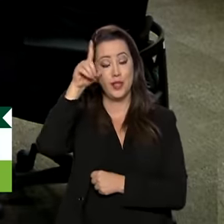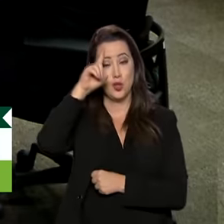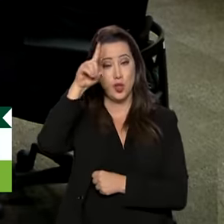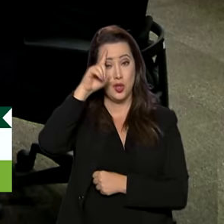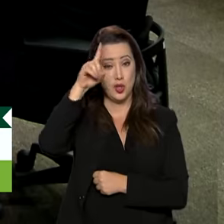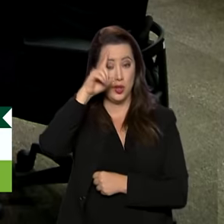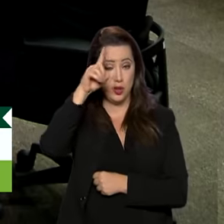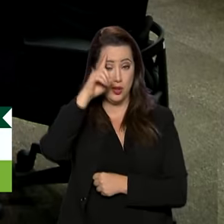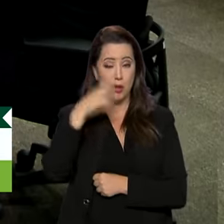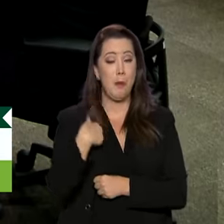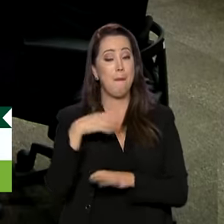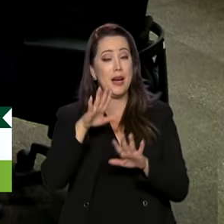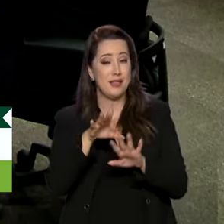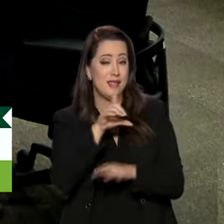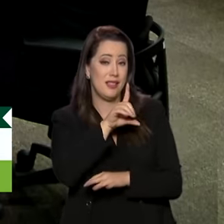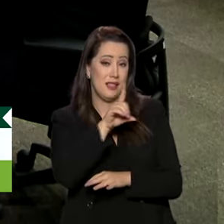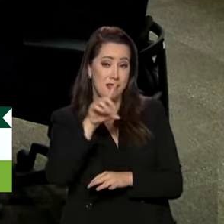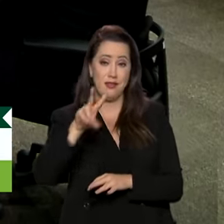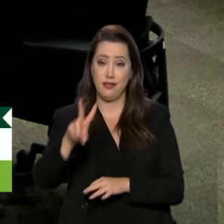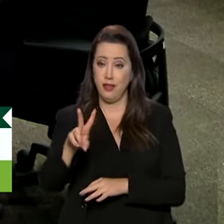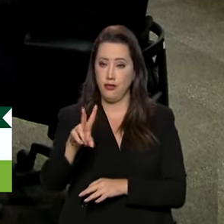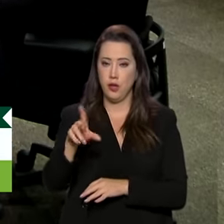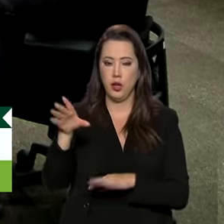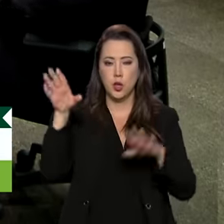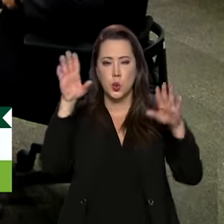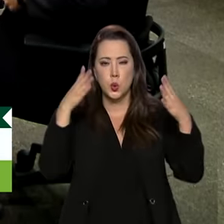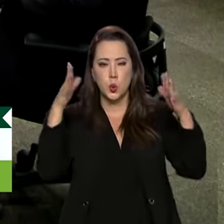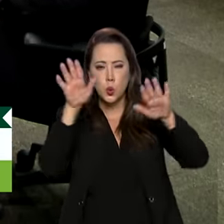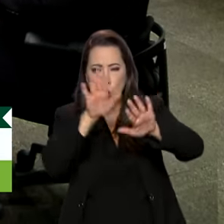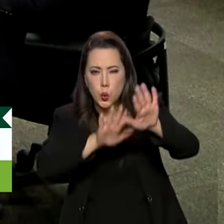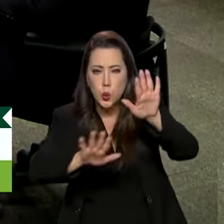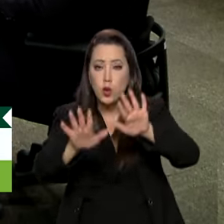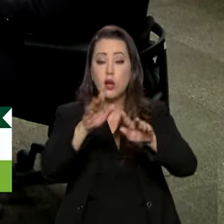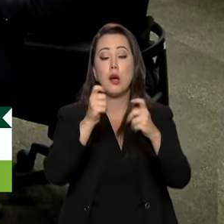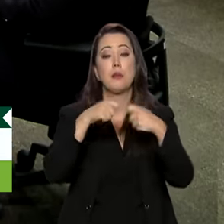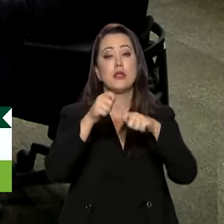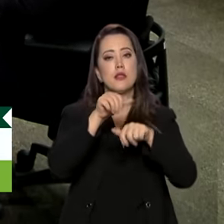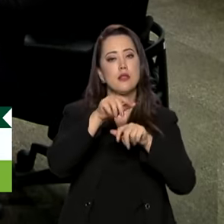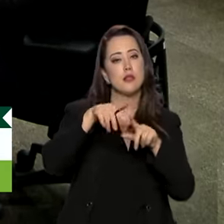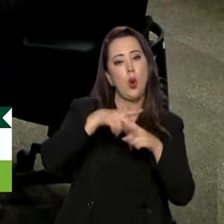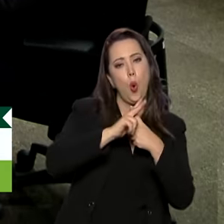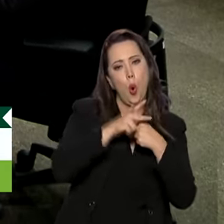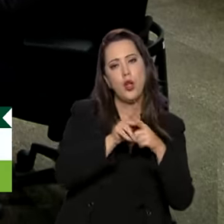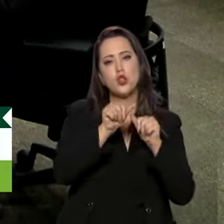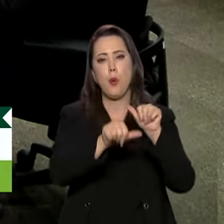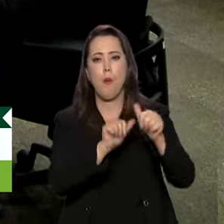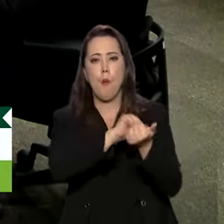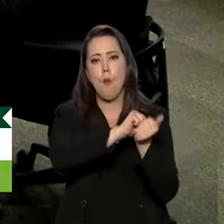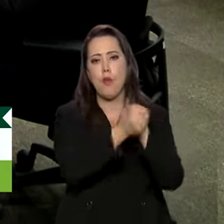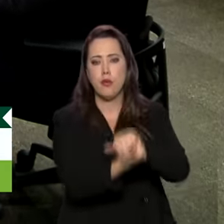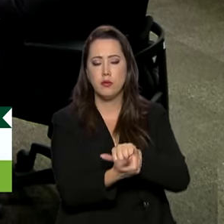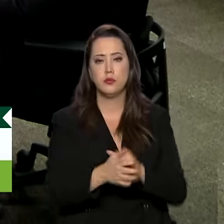como tem baixo a visão Ele conta que precisa fazer algumas adaptações